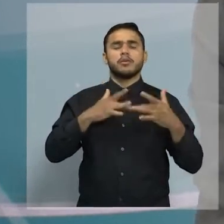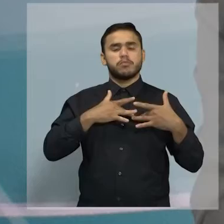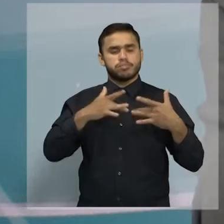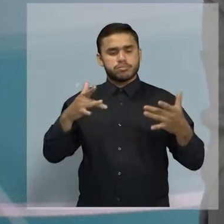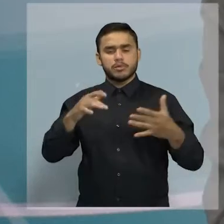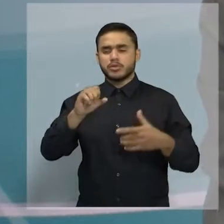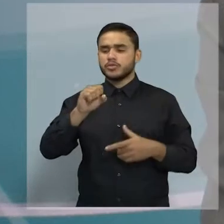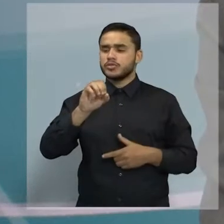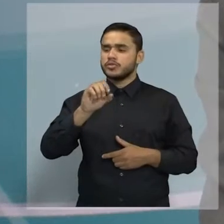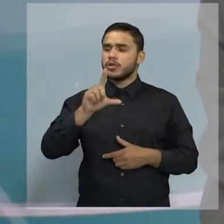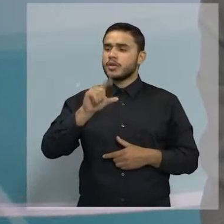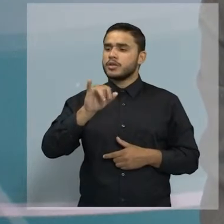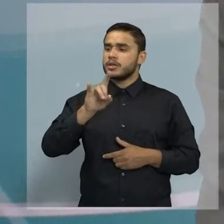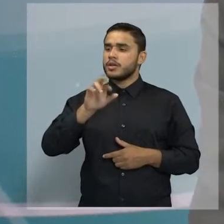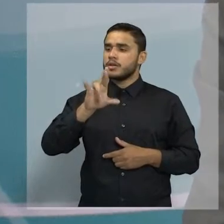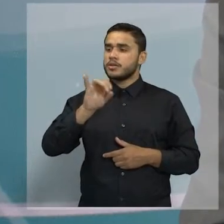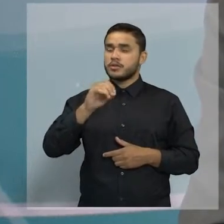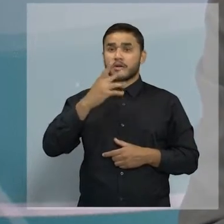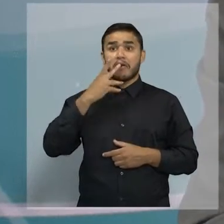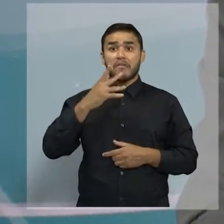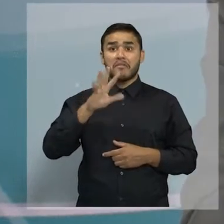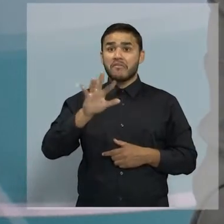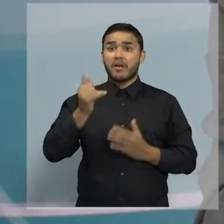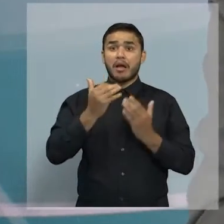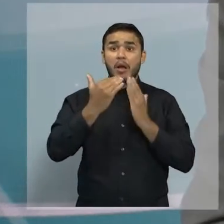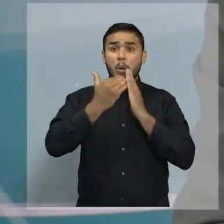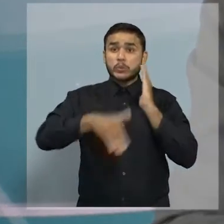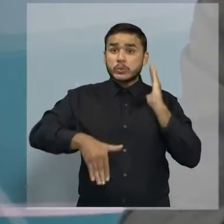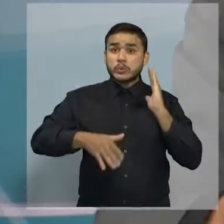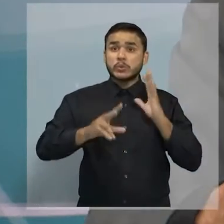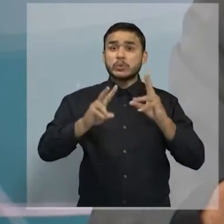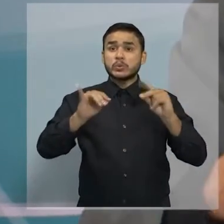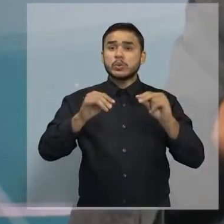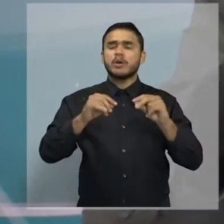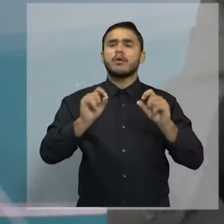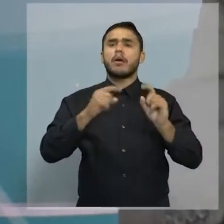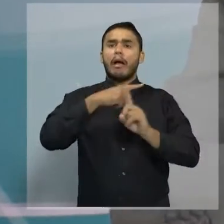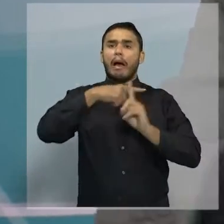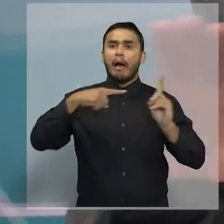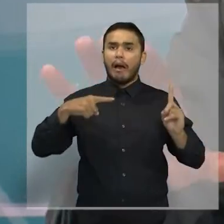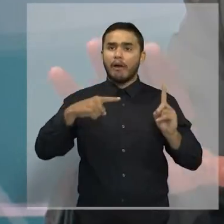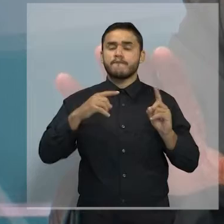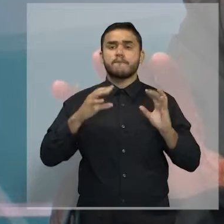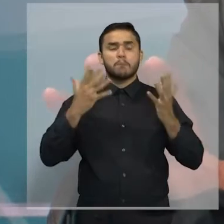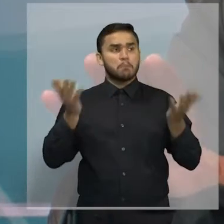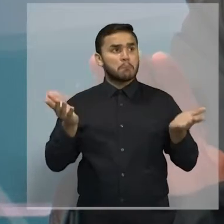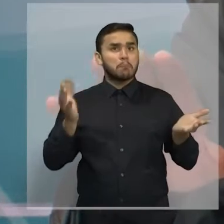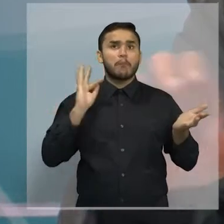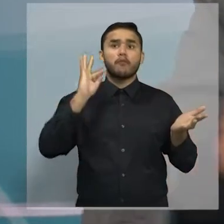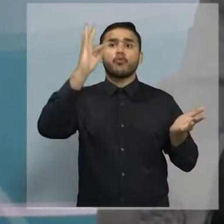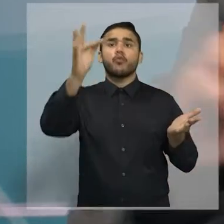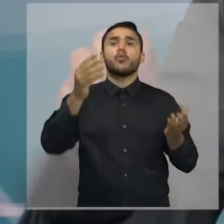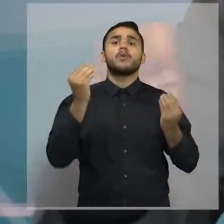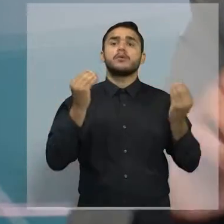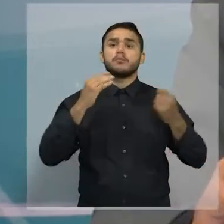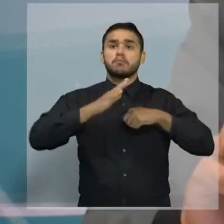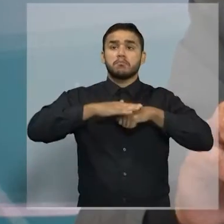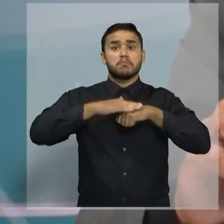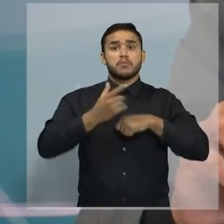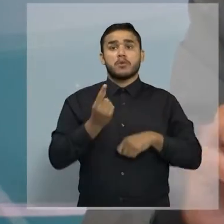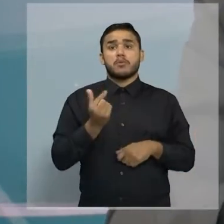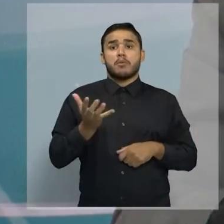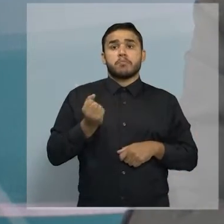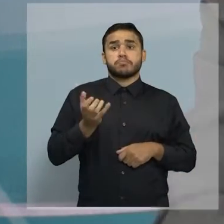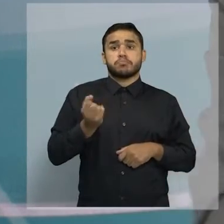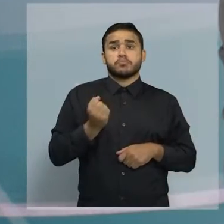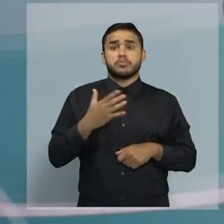a gente pode ter um corte, né, onde você pode levar um individualismo em que o futuro é completamente incerto. Quer dizer, cada um por si.